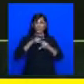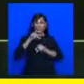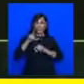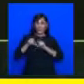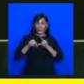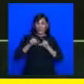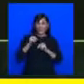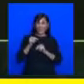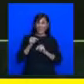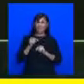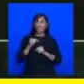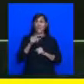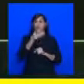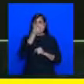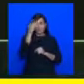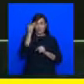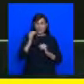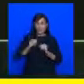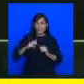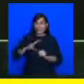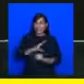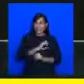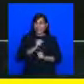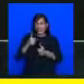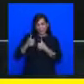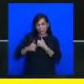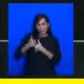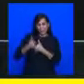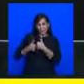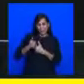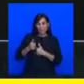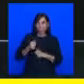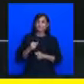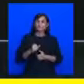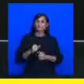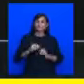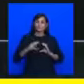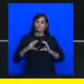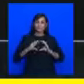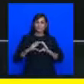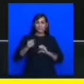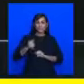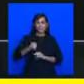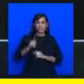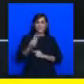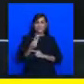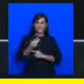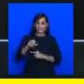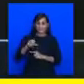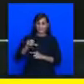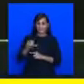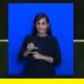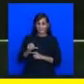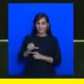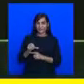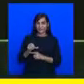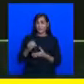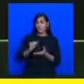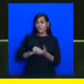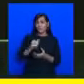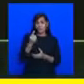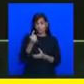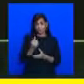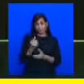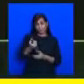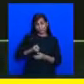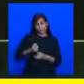dos apaixonados pelo futebol. Vem chegando mais um número sorteado, bola 39. 39, só falta mais